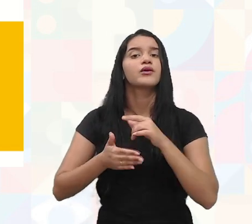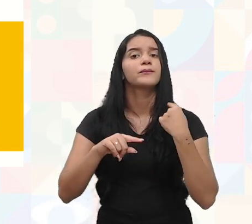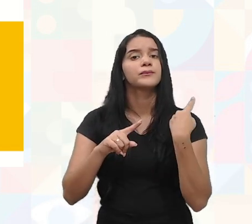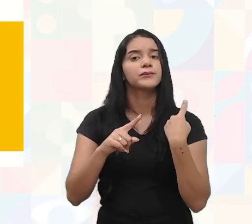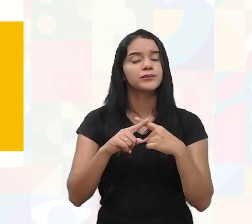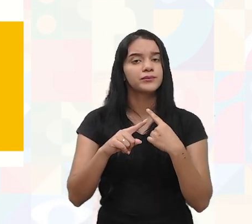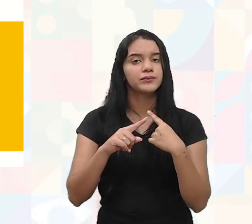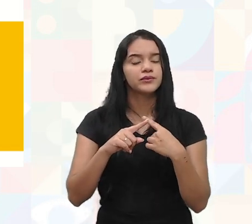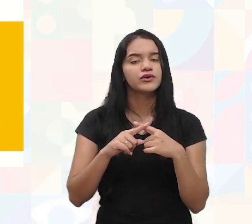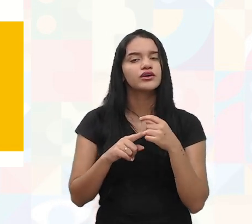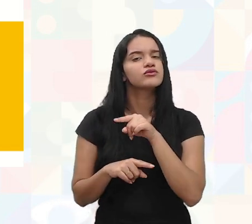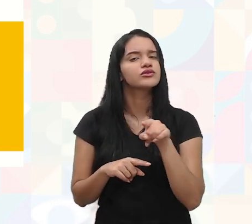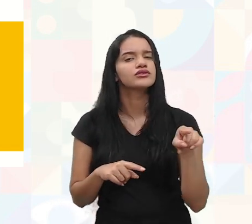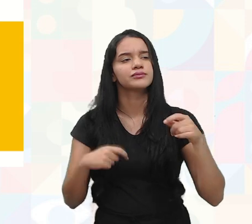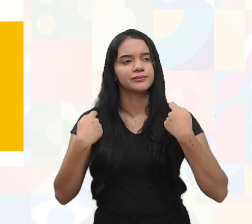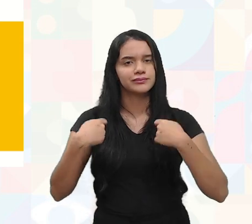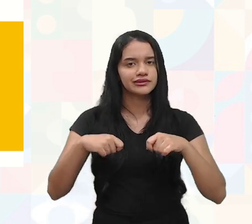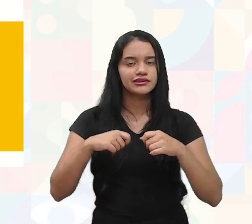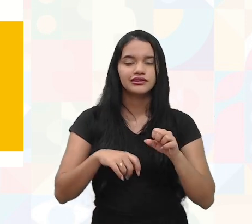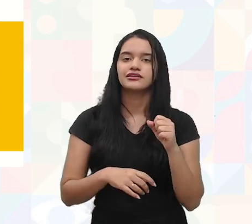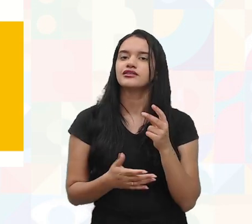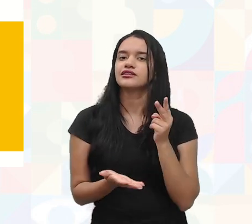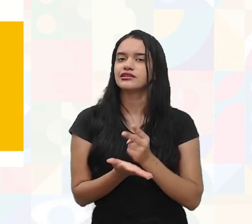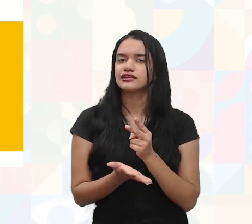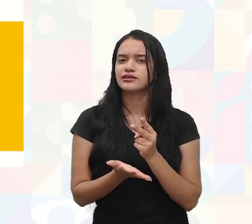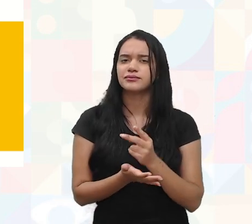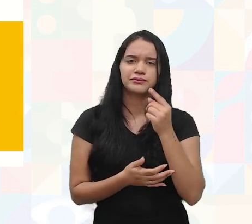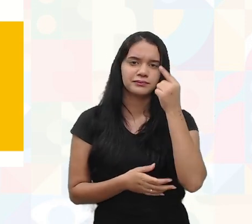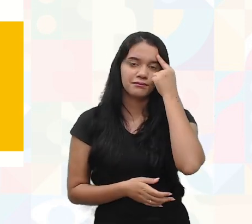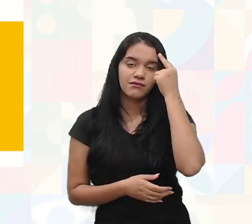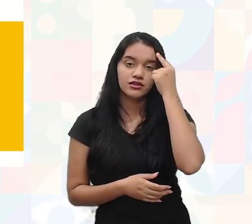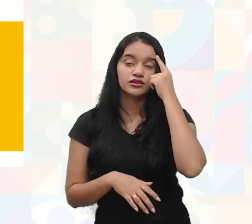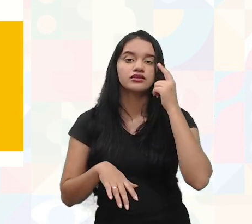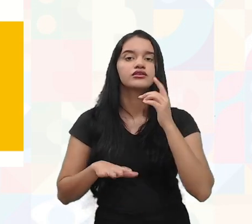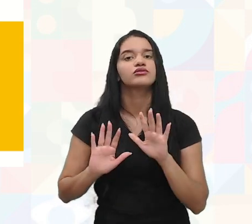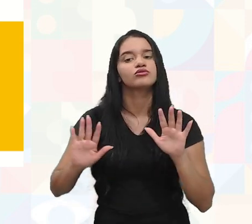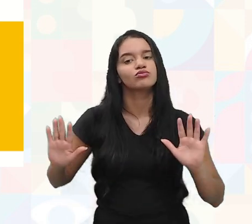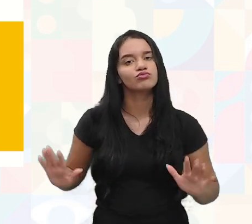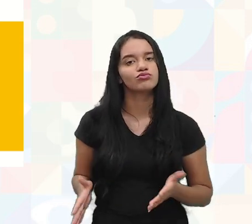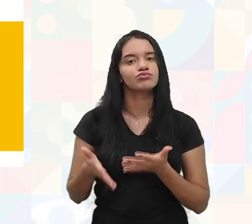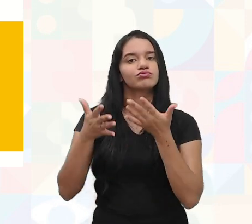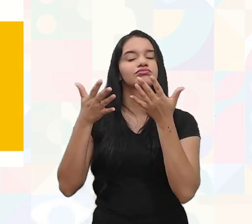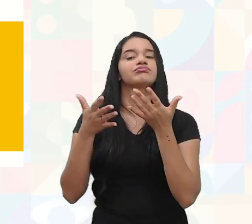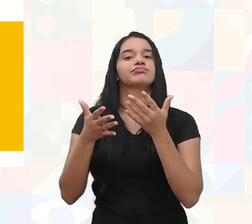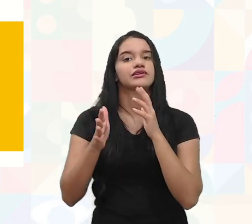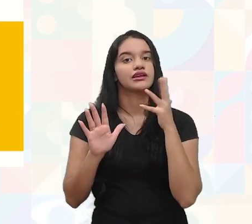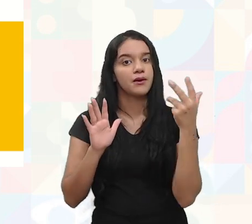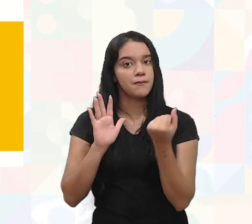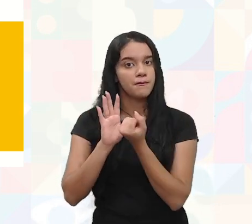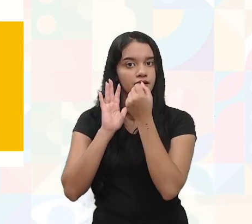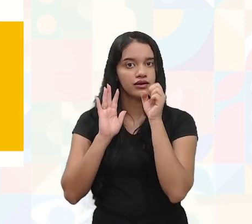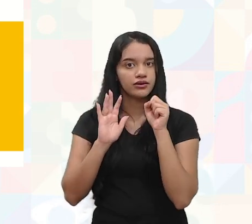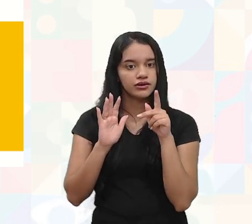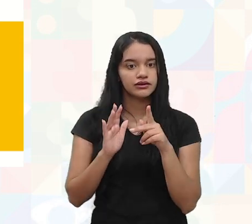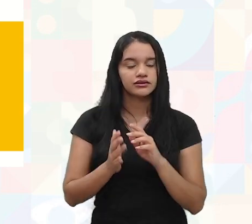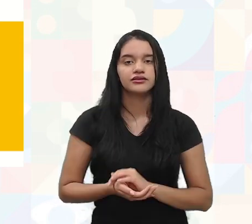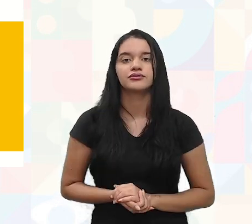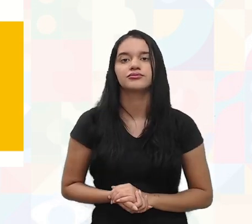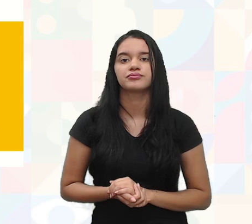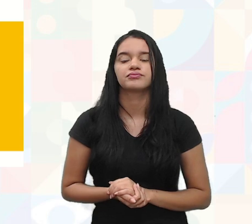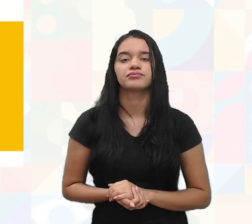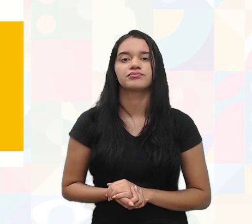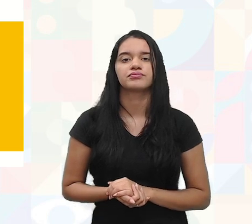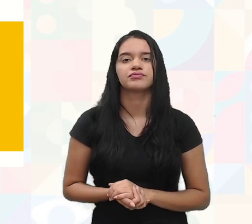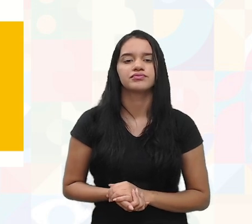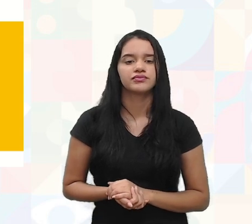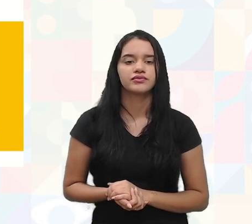porque vocês precisam sempre estar pensando nesse fortalecimento da sua marca, tá?